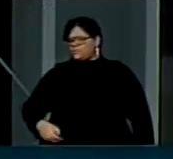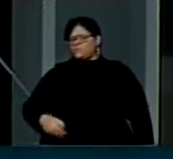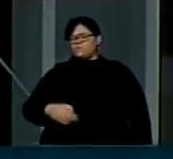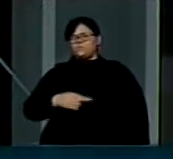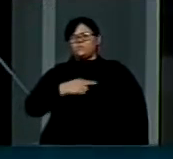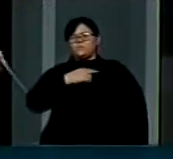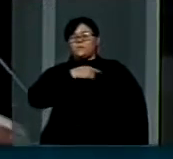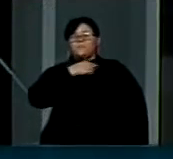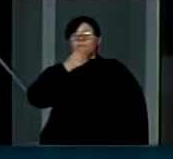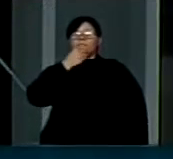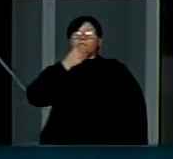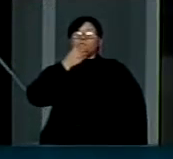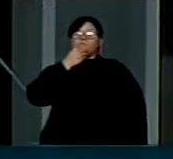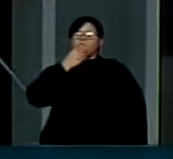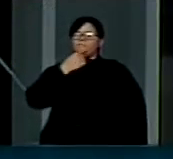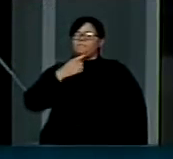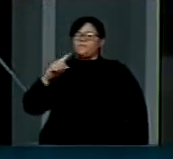quem